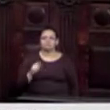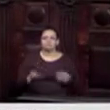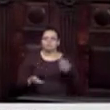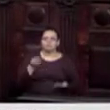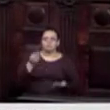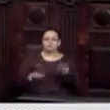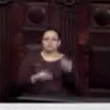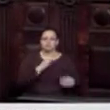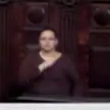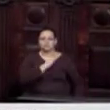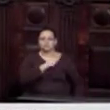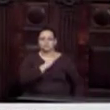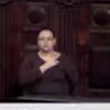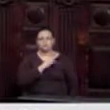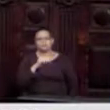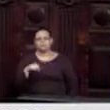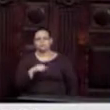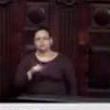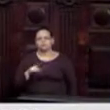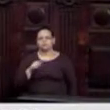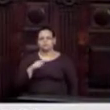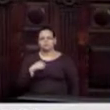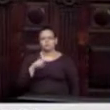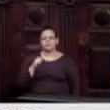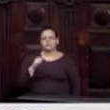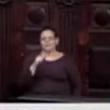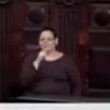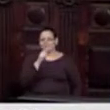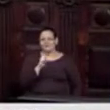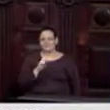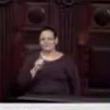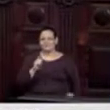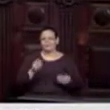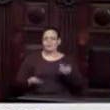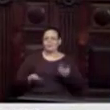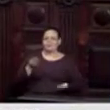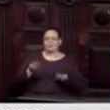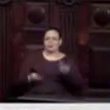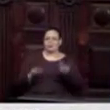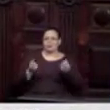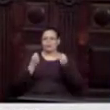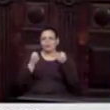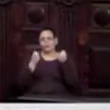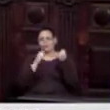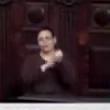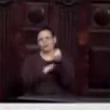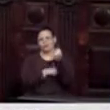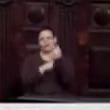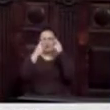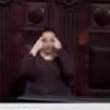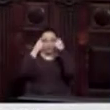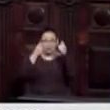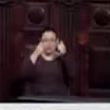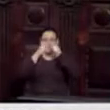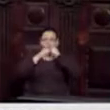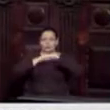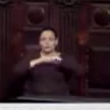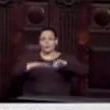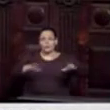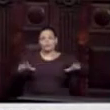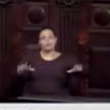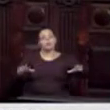fiscal e nós estamos vendo o uso desequilibrado da força, a violência se espalhando pelo Estado.